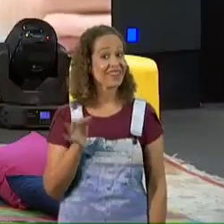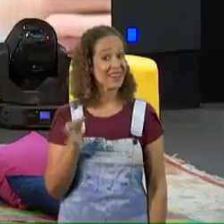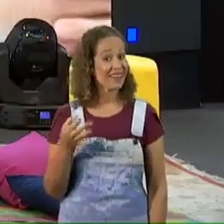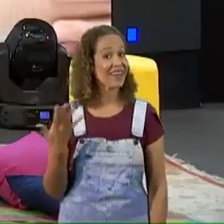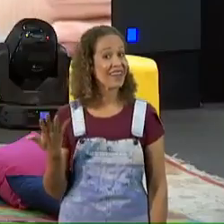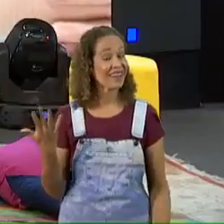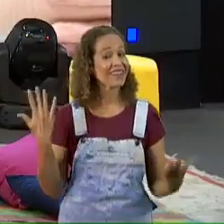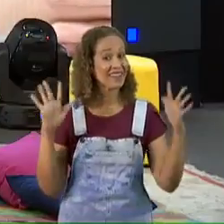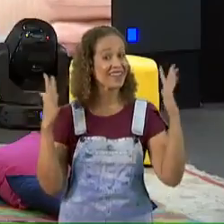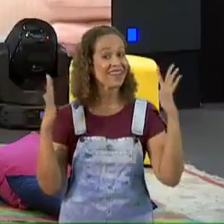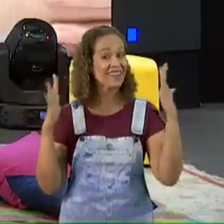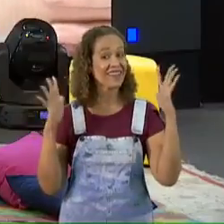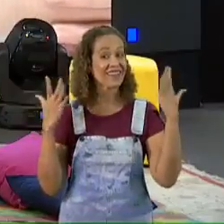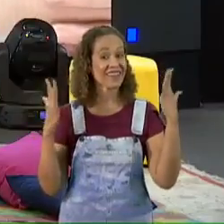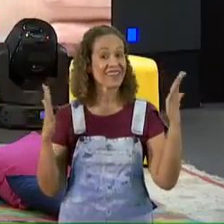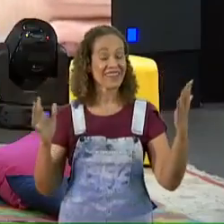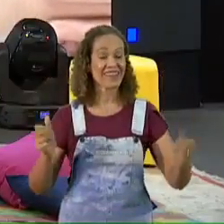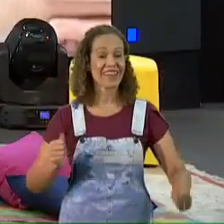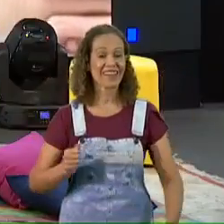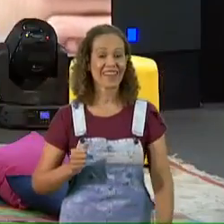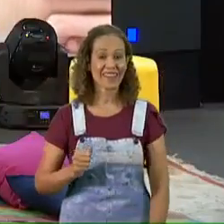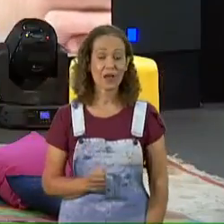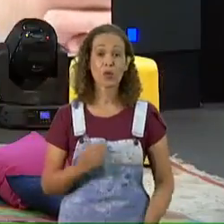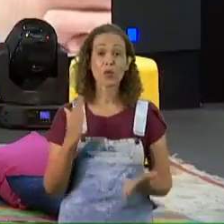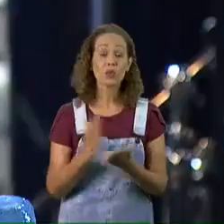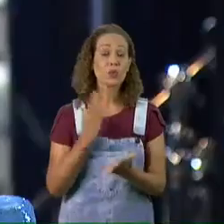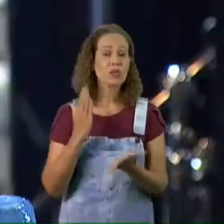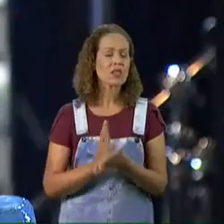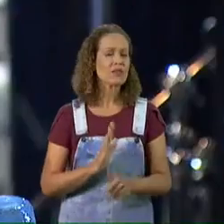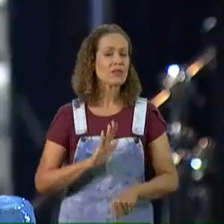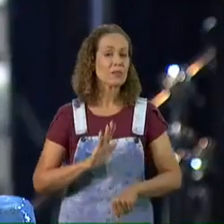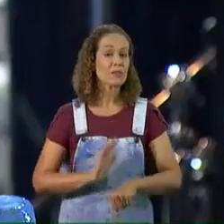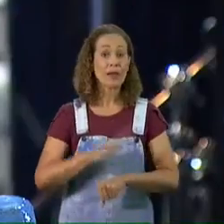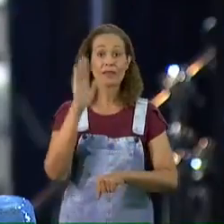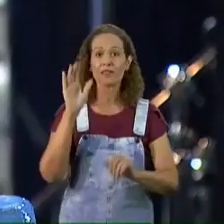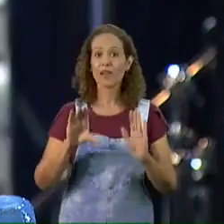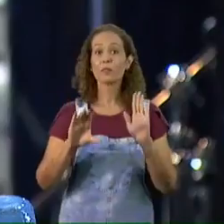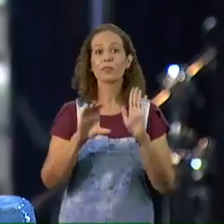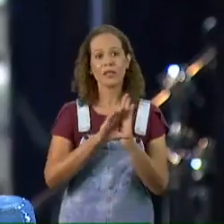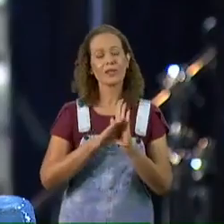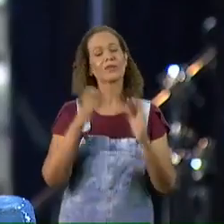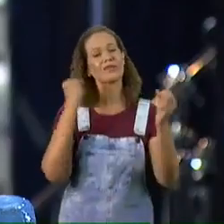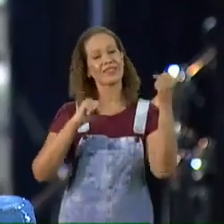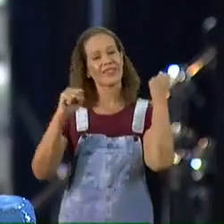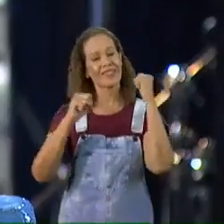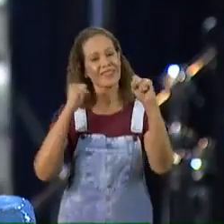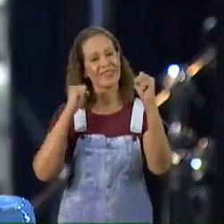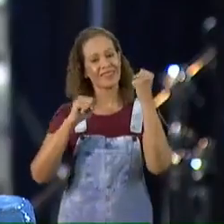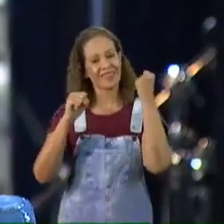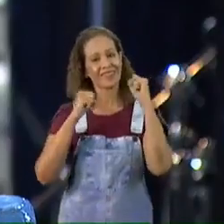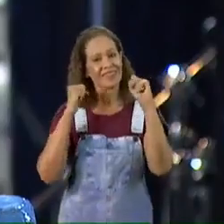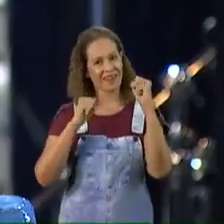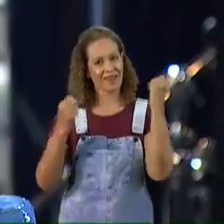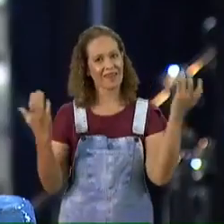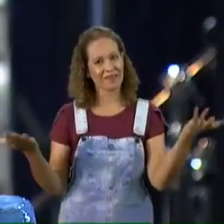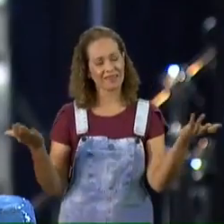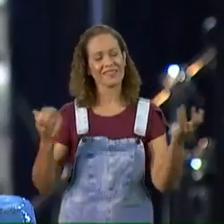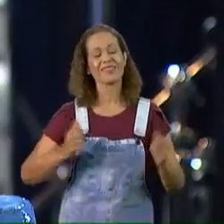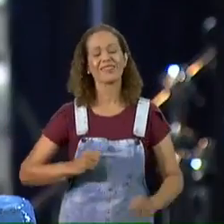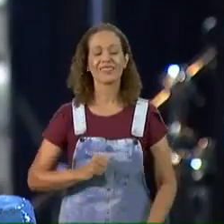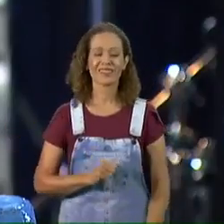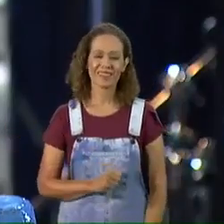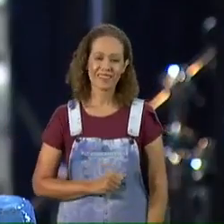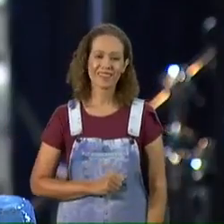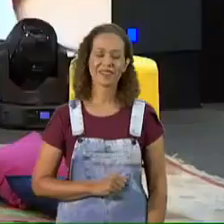o livro da Bíblia que tem mais livros, né? Mais capítulos, né? É o livro da Bíblia que tem mais